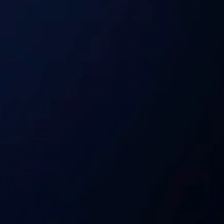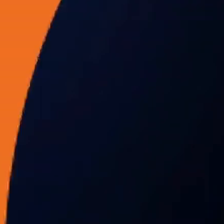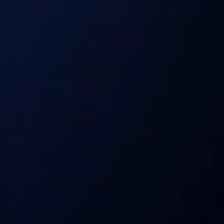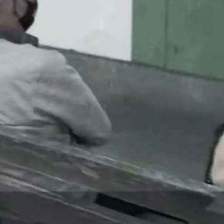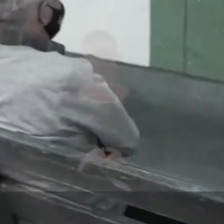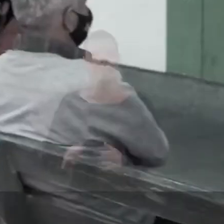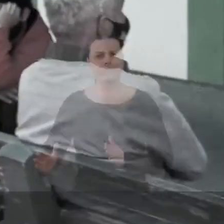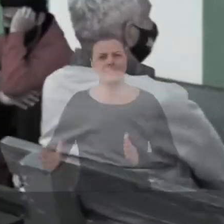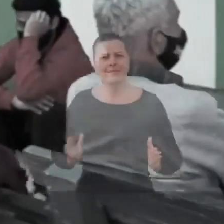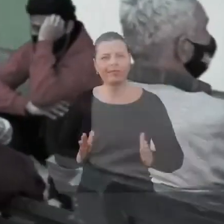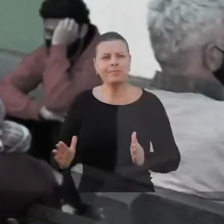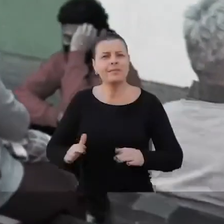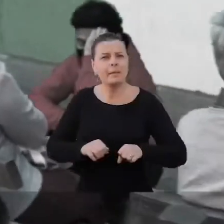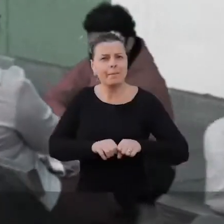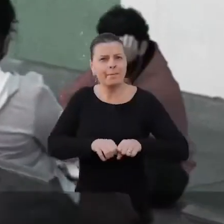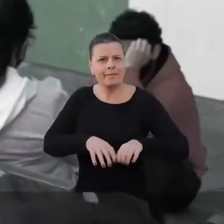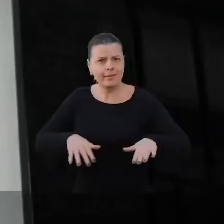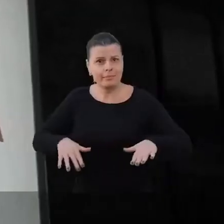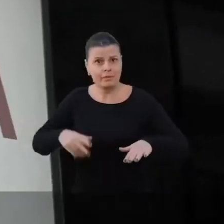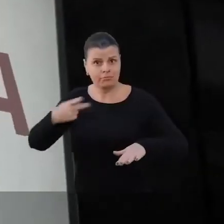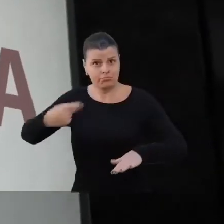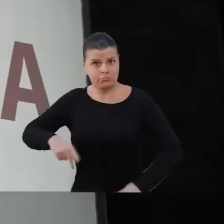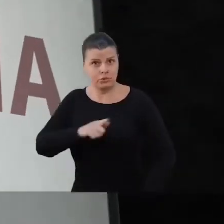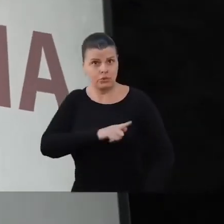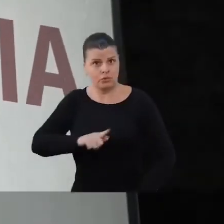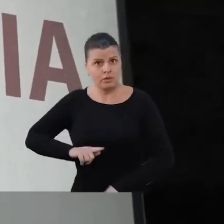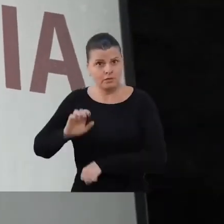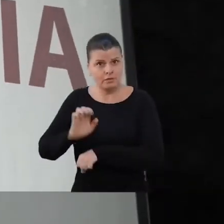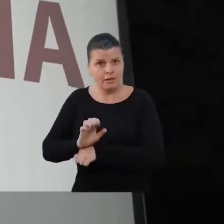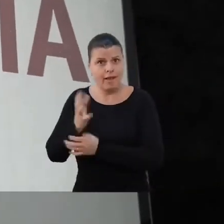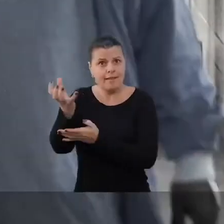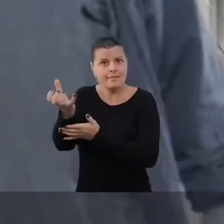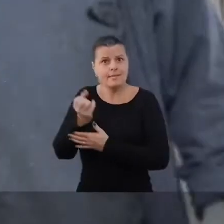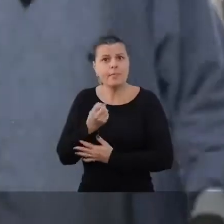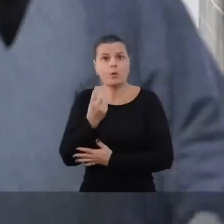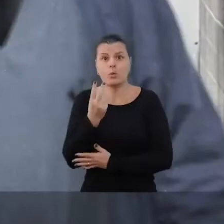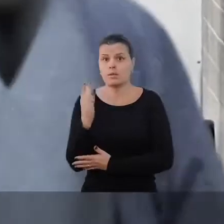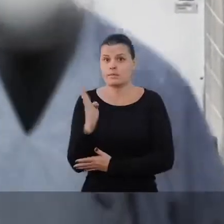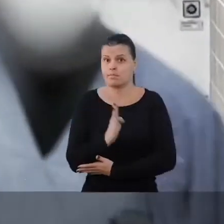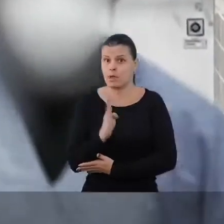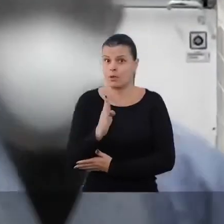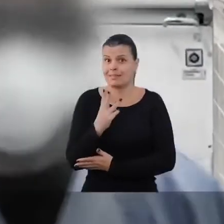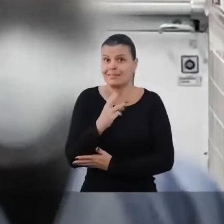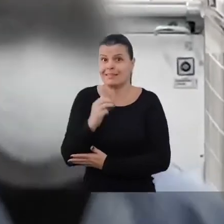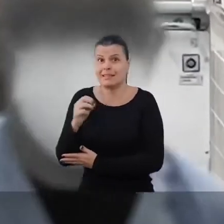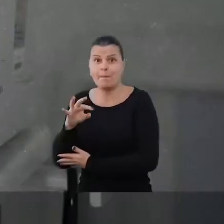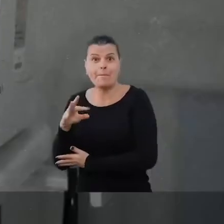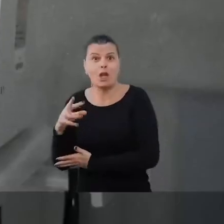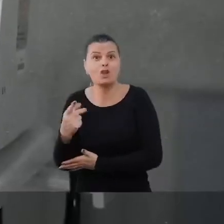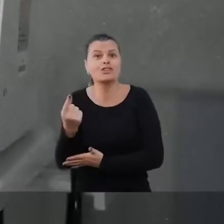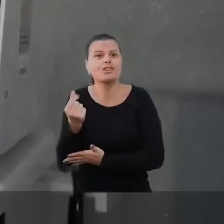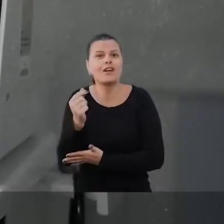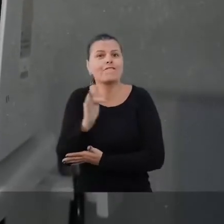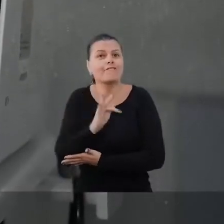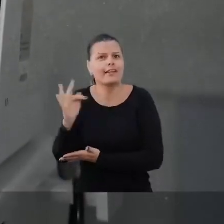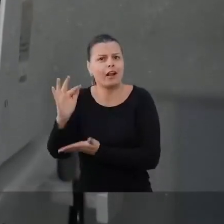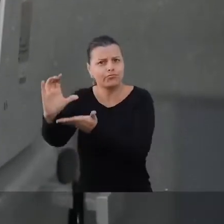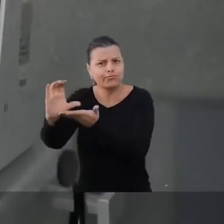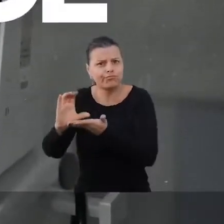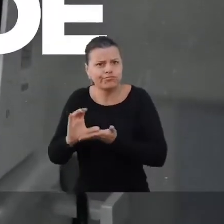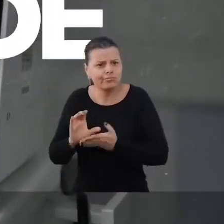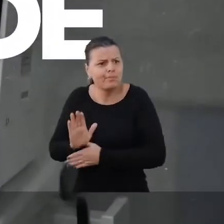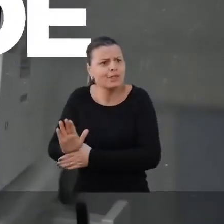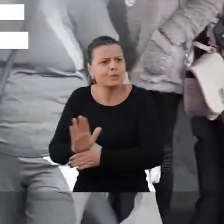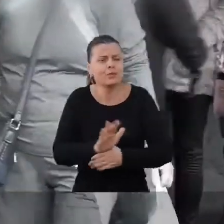novo, é... Durante a pandemia, o governo do estado recebeu 2 bilhões e 300 milhões de reais em verbas federais